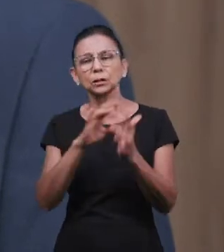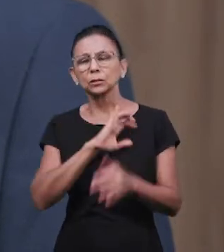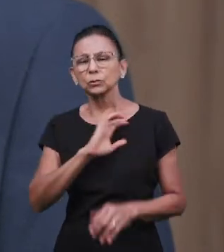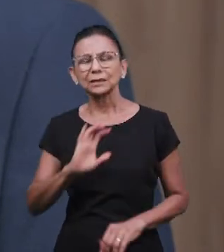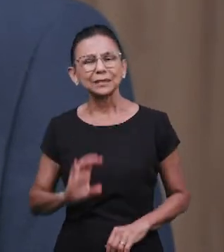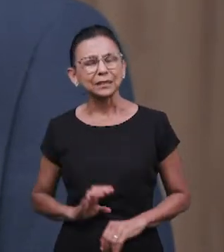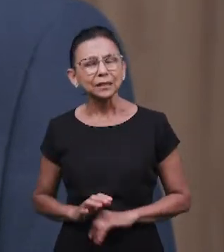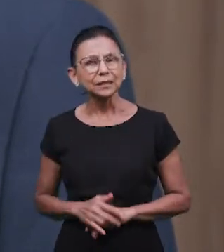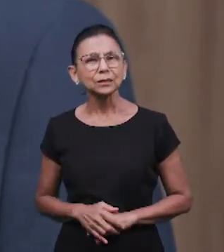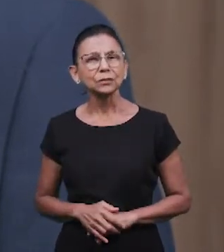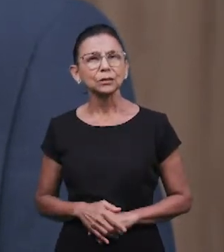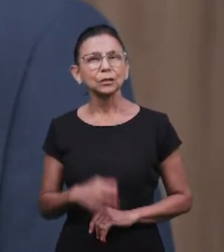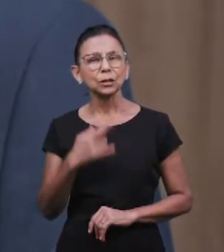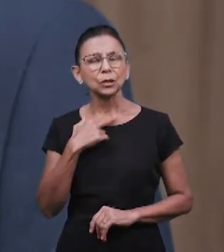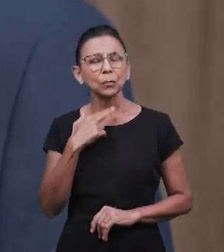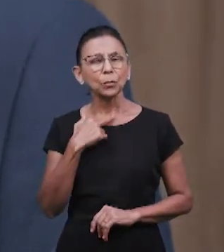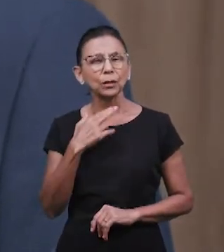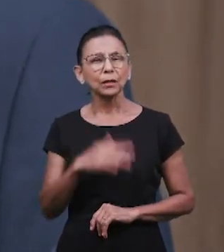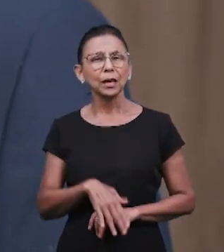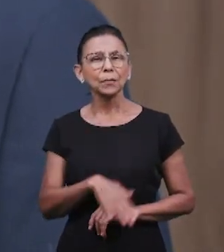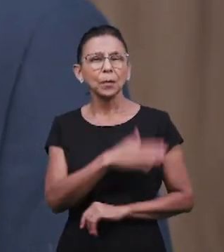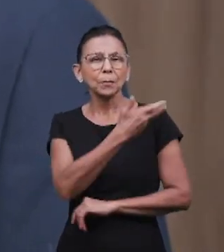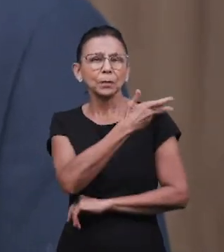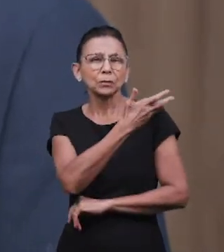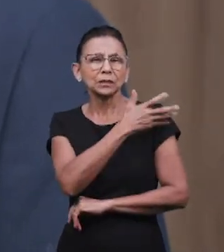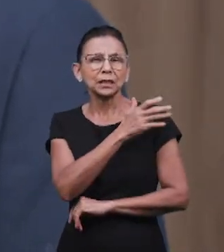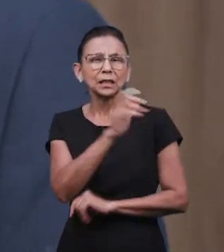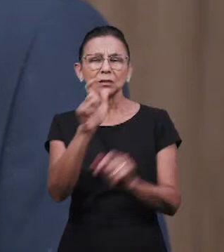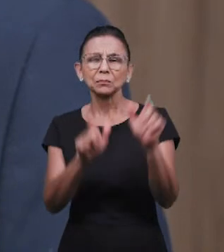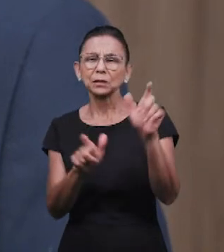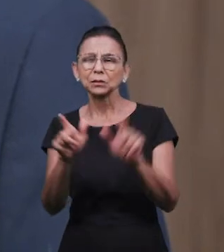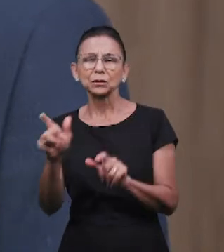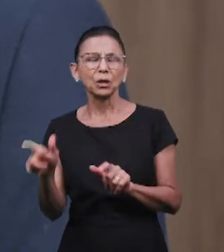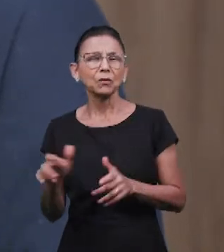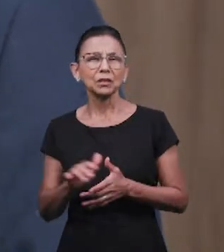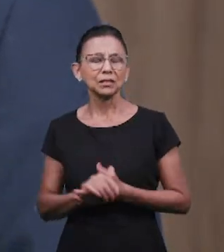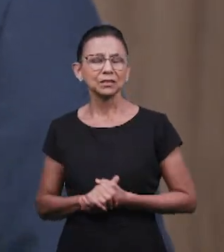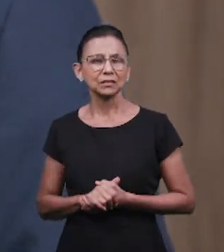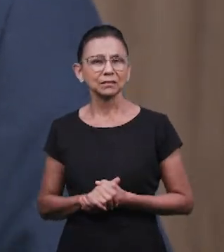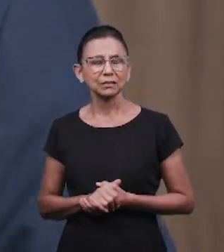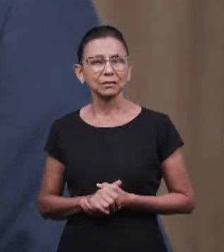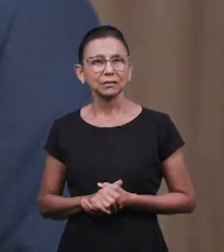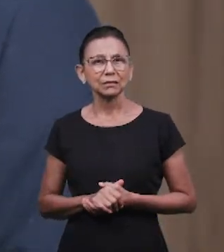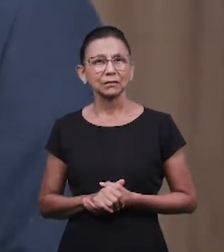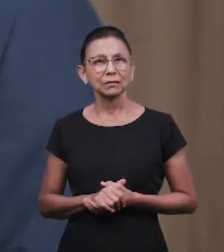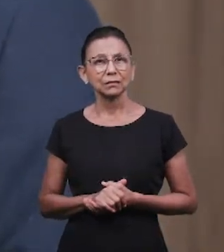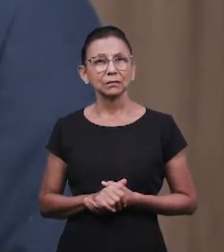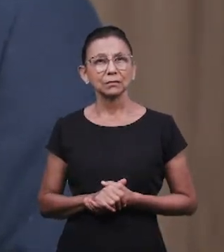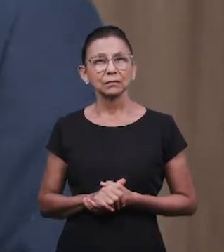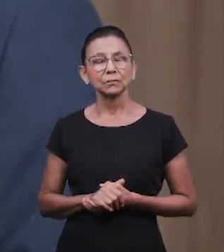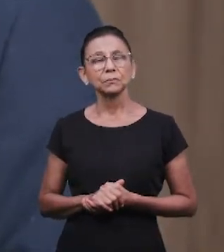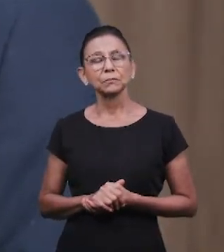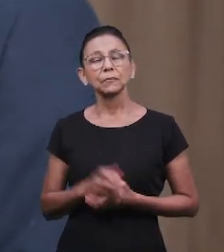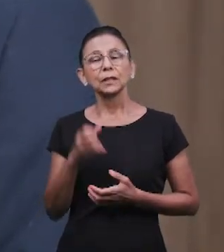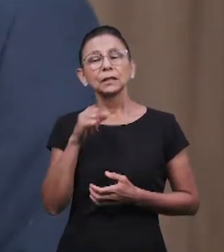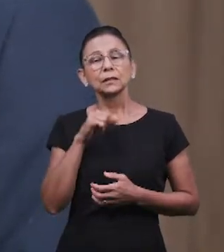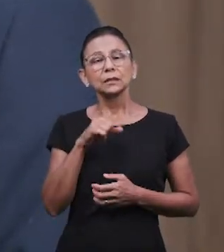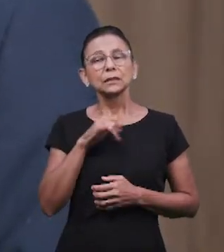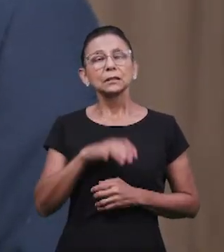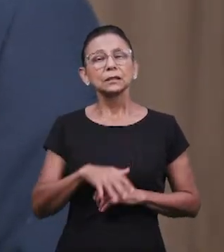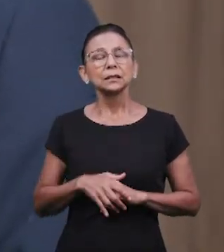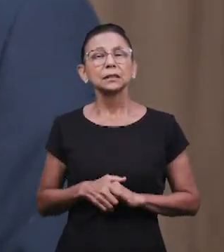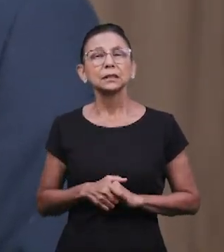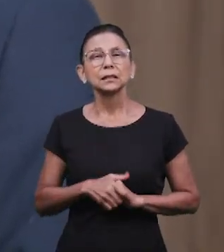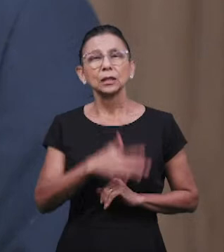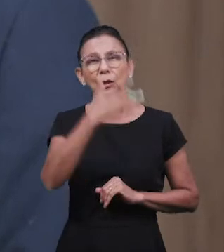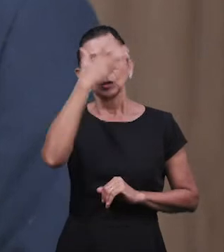em acepção de pessoas, porque se no vosso ajuntamento entrar um homem